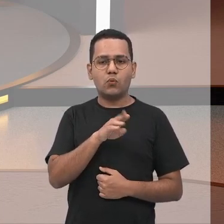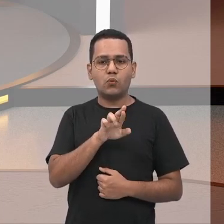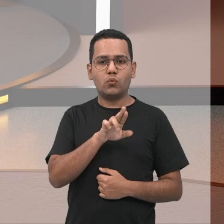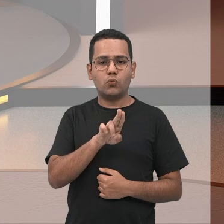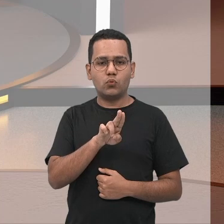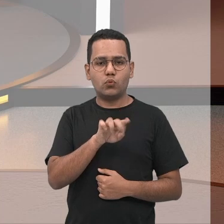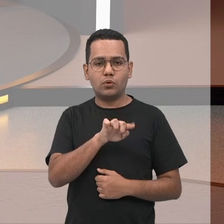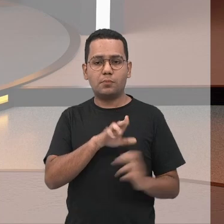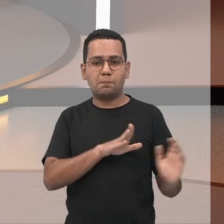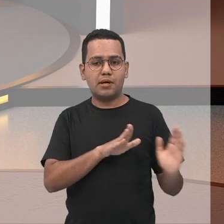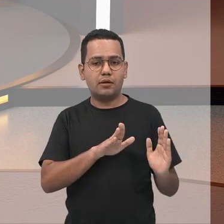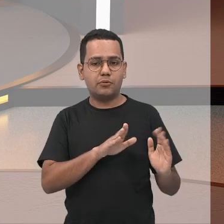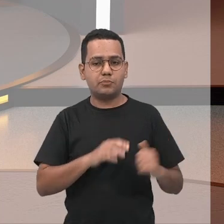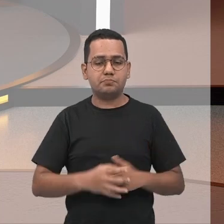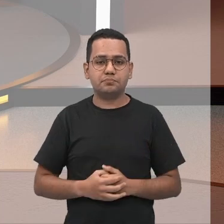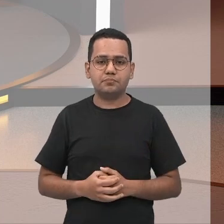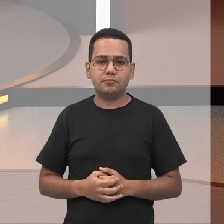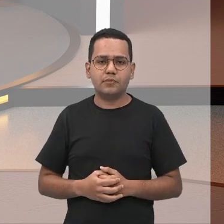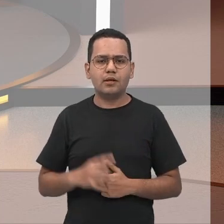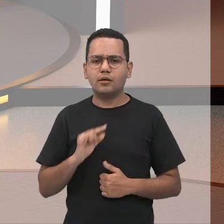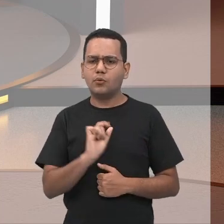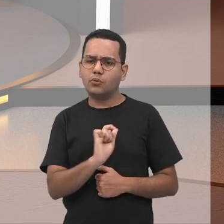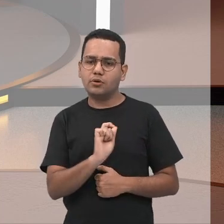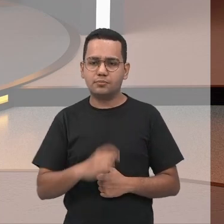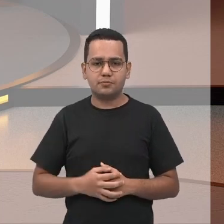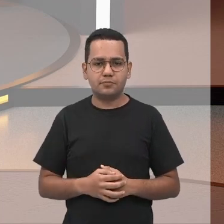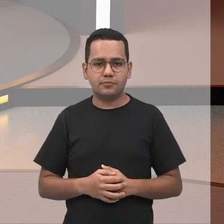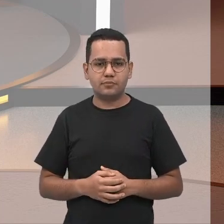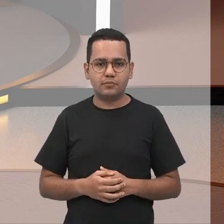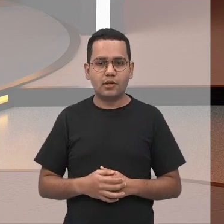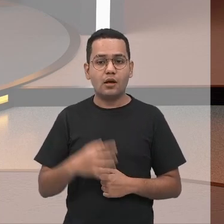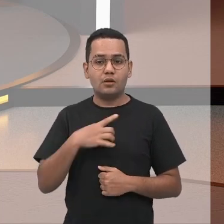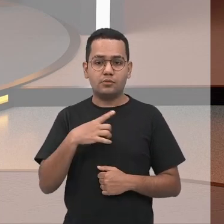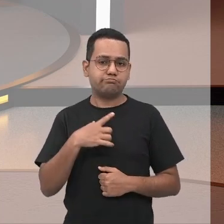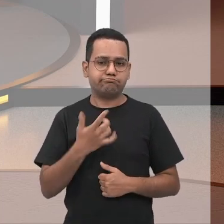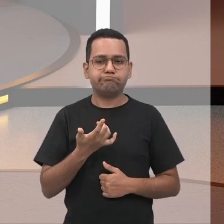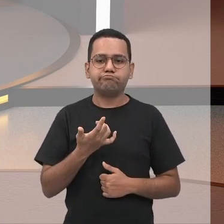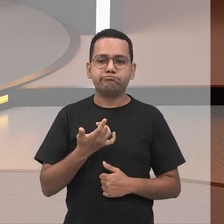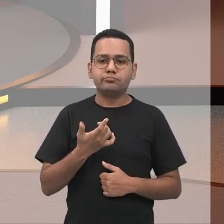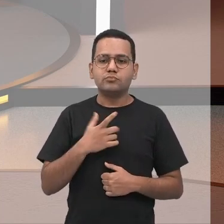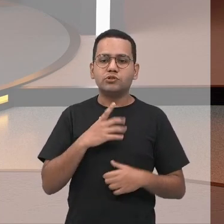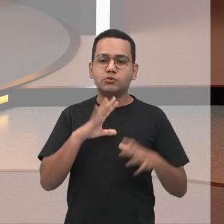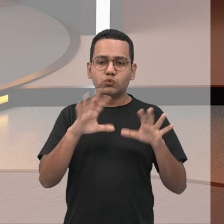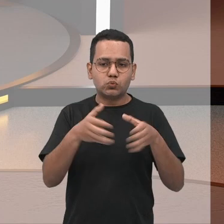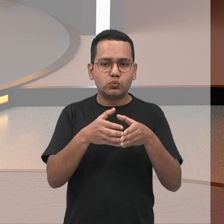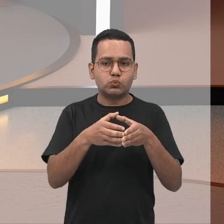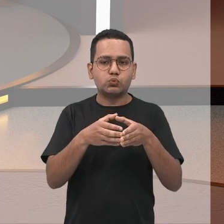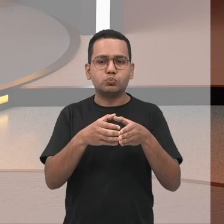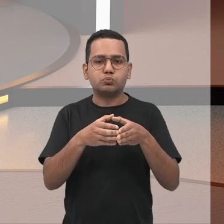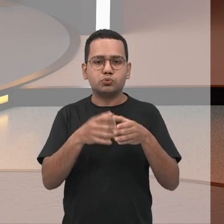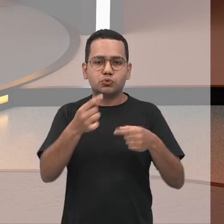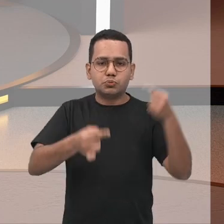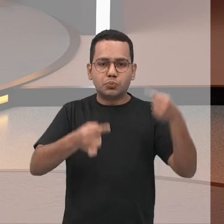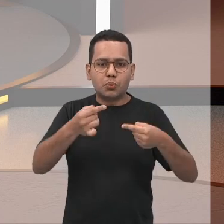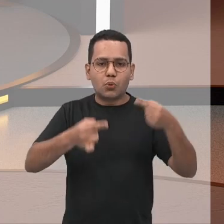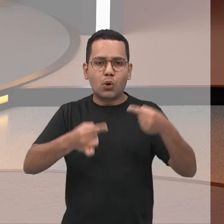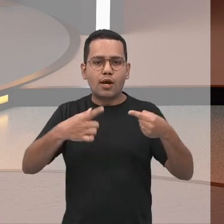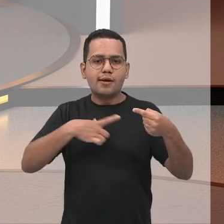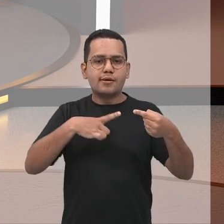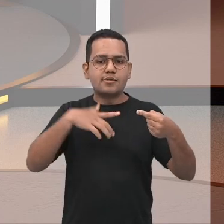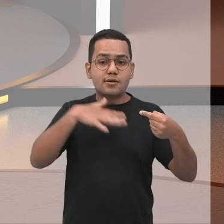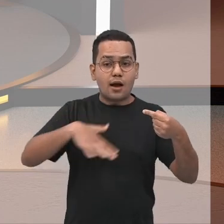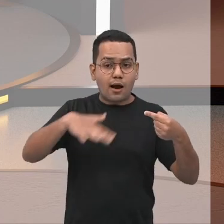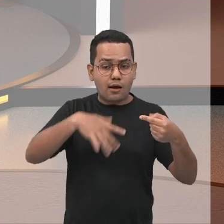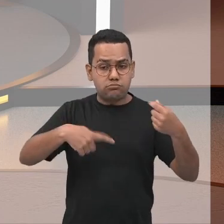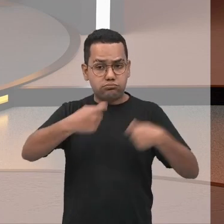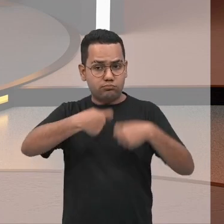o que ele era? Era uma associação política que reunia altos comerciantes portugueses. Esse